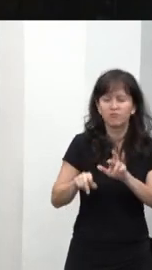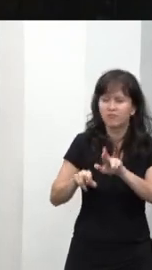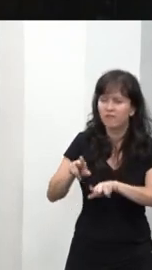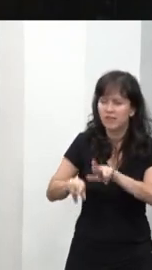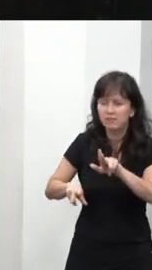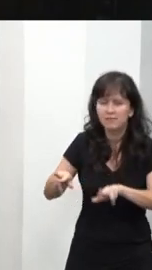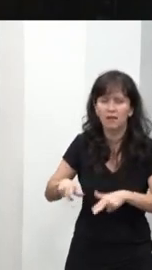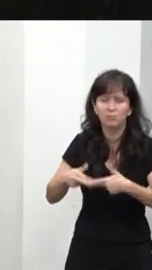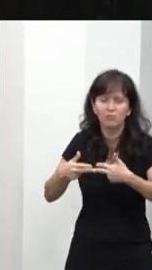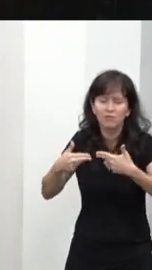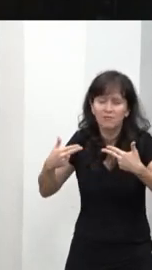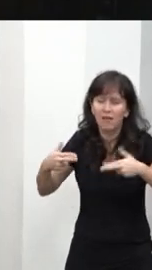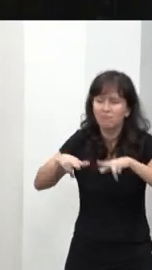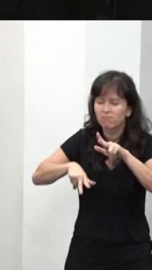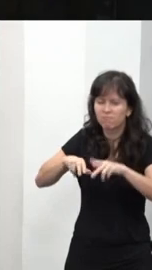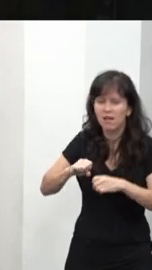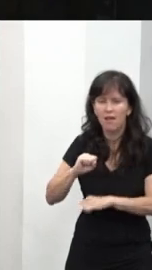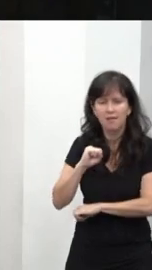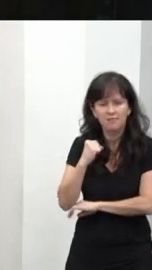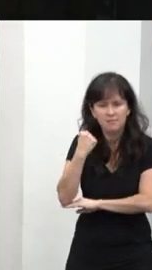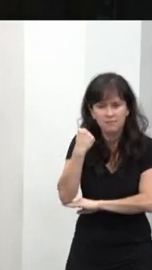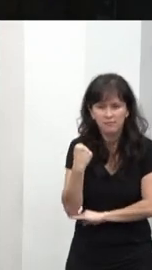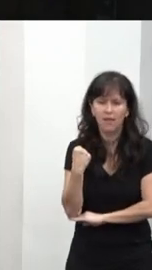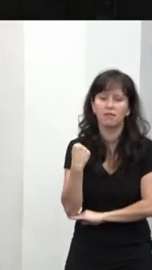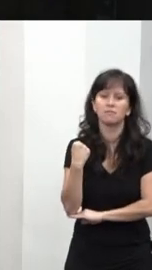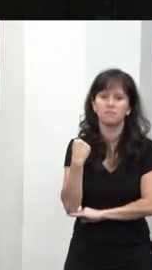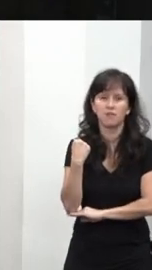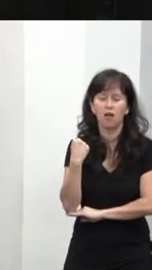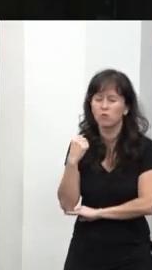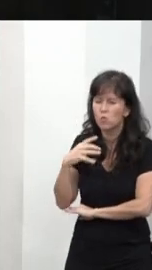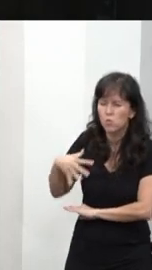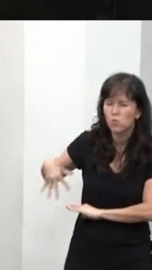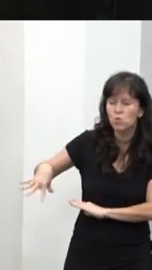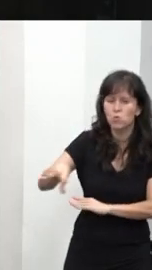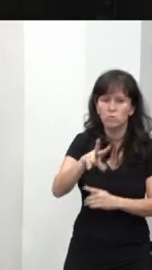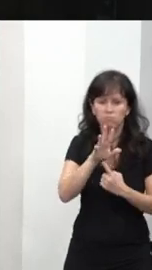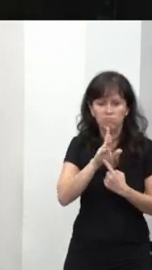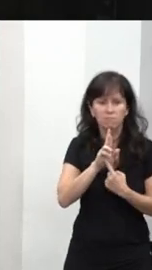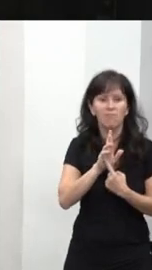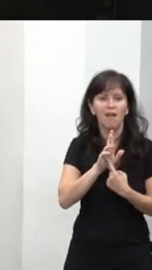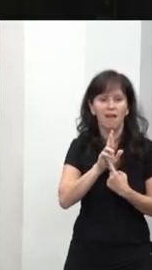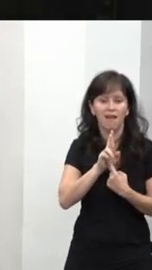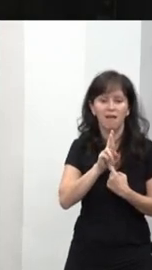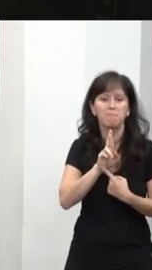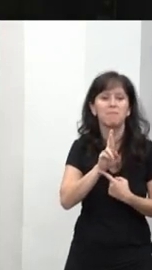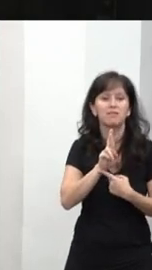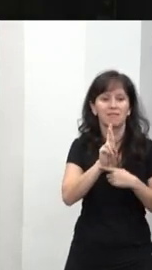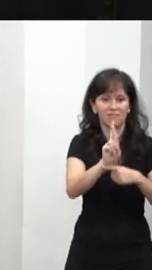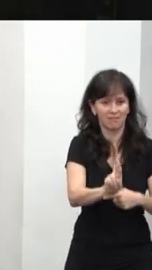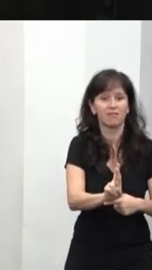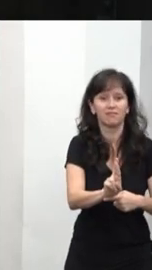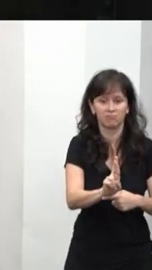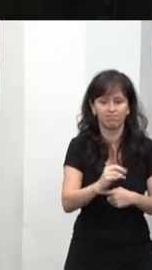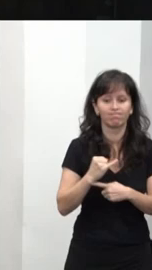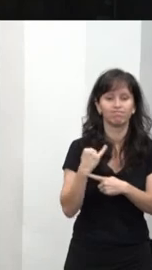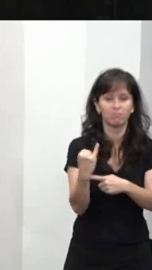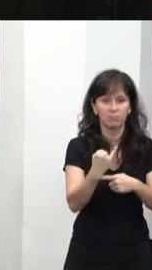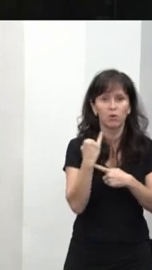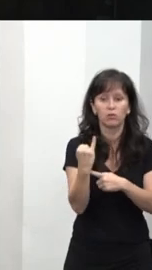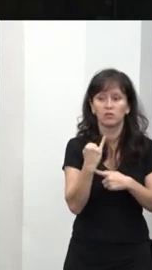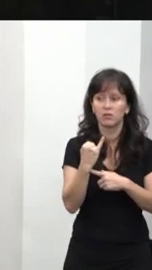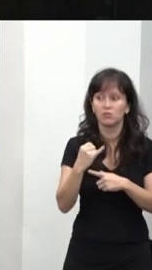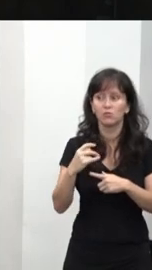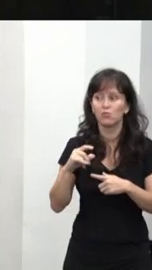a pluralidade a resistência então é muito importante que o link volte com todas Esse aspecto simbólico mas